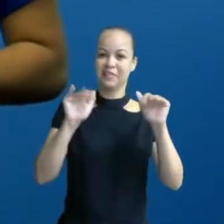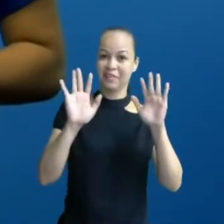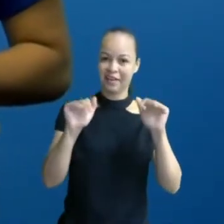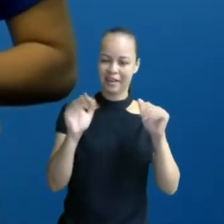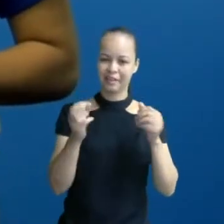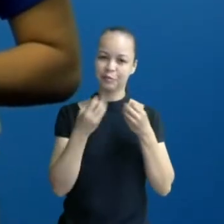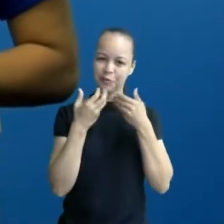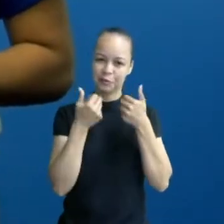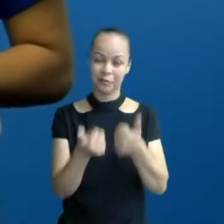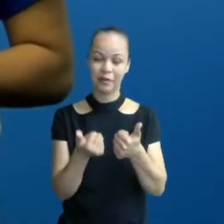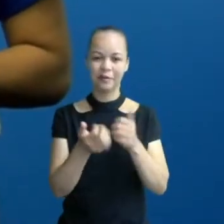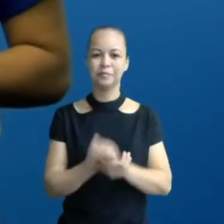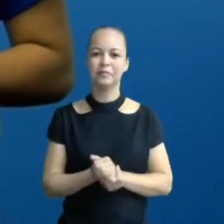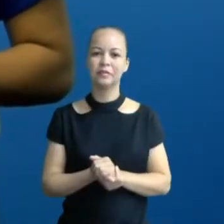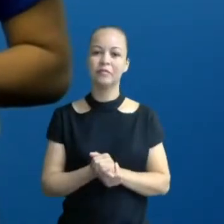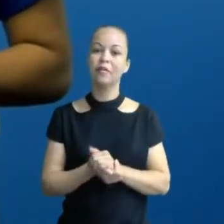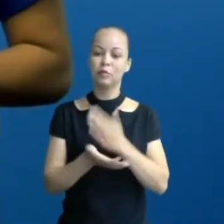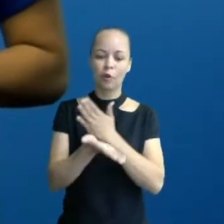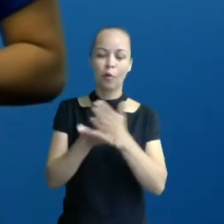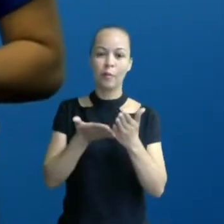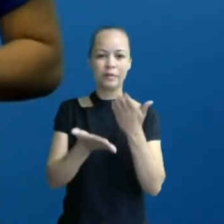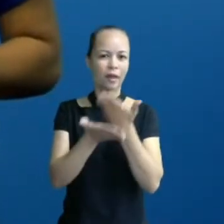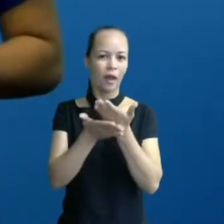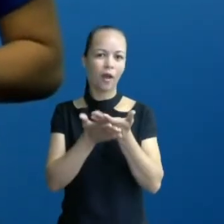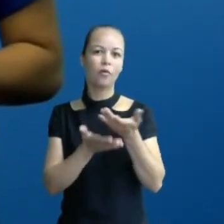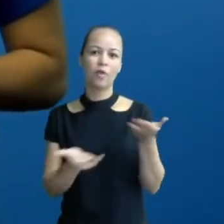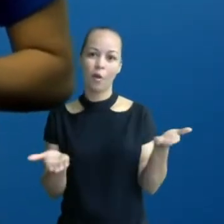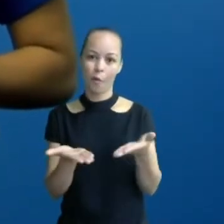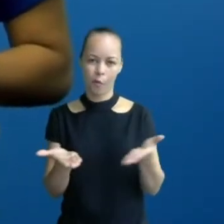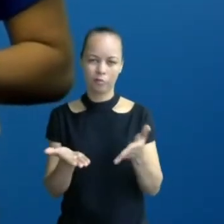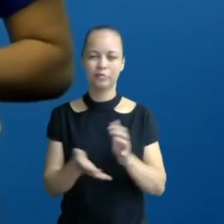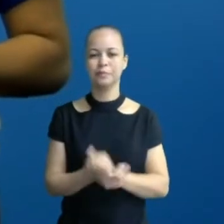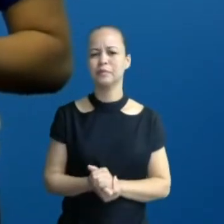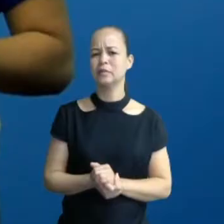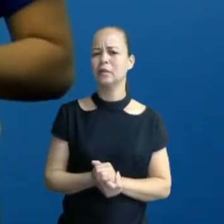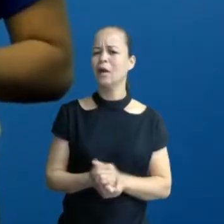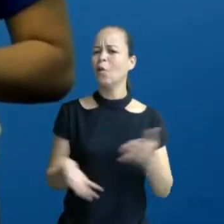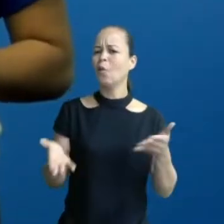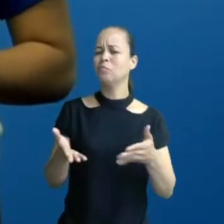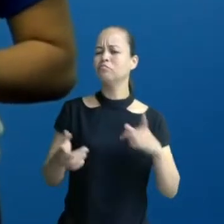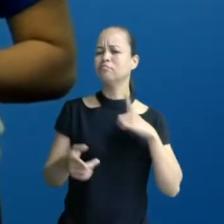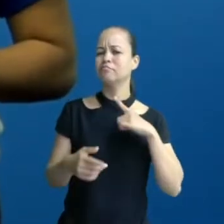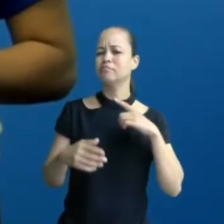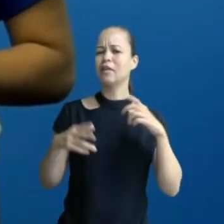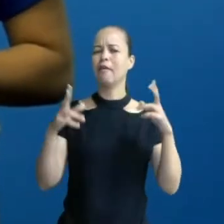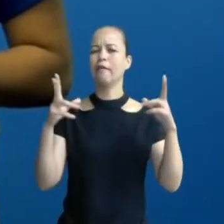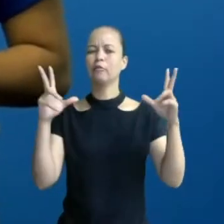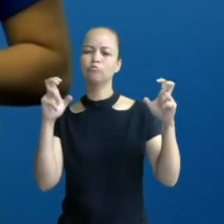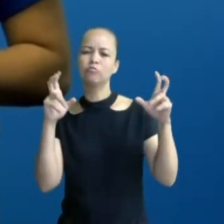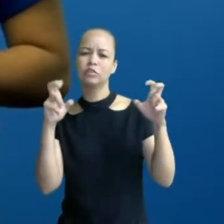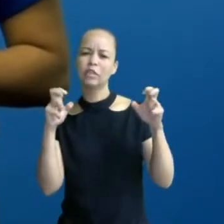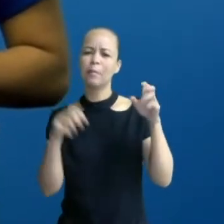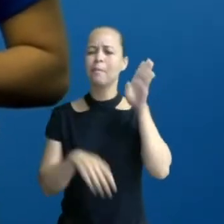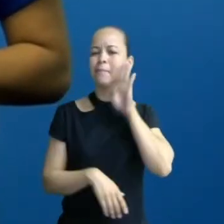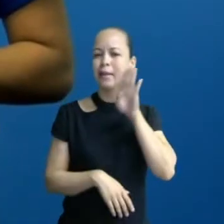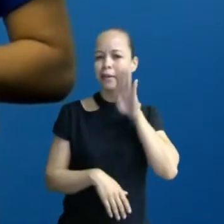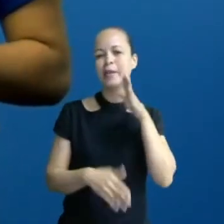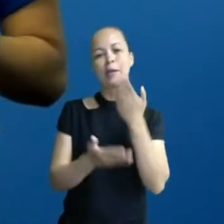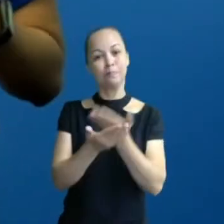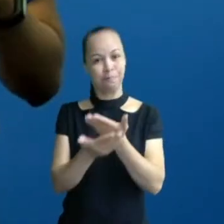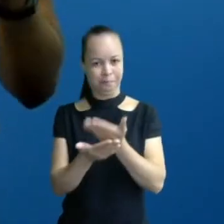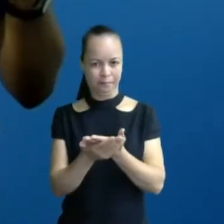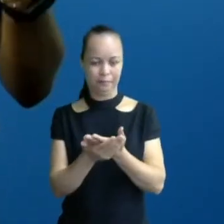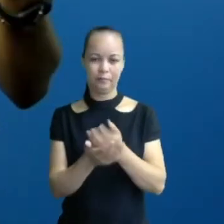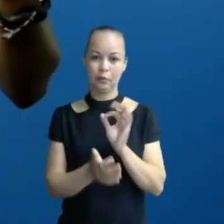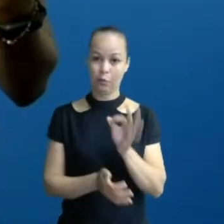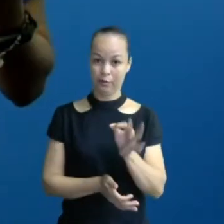pessoal, tudo bem? Vamos para mais uma aula hoje. Hoje tem um tema bem legal da gente estudar, certo?